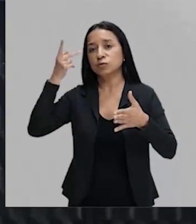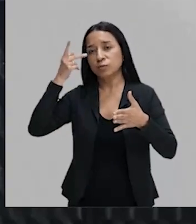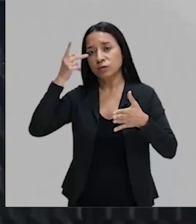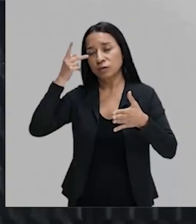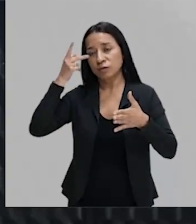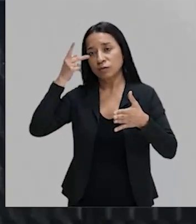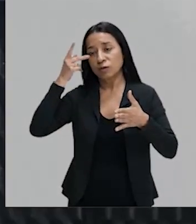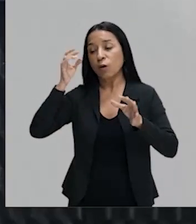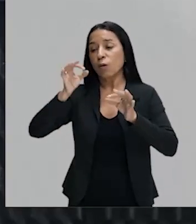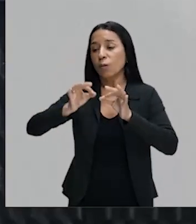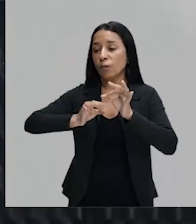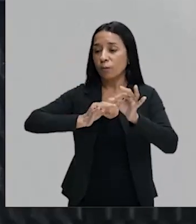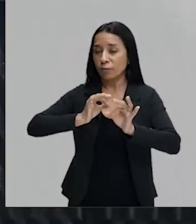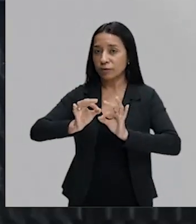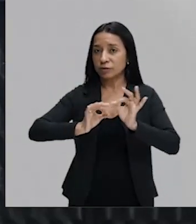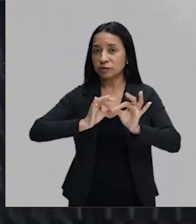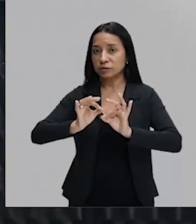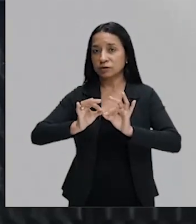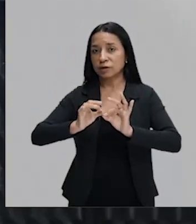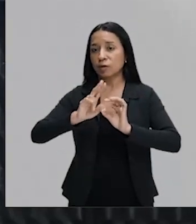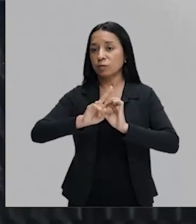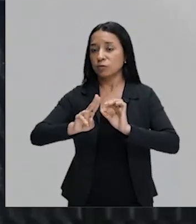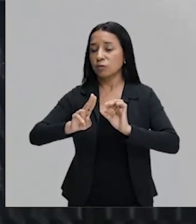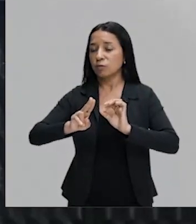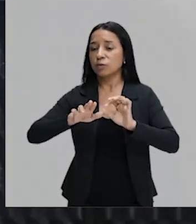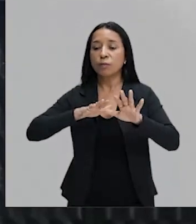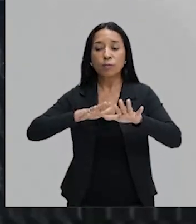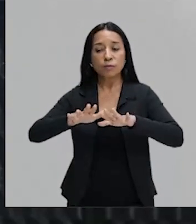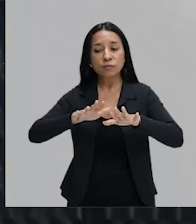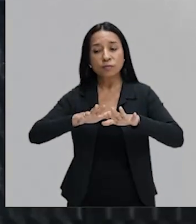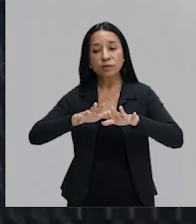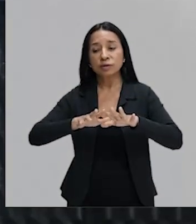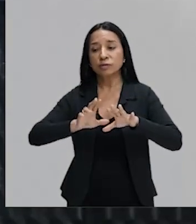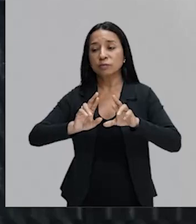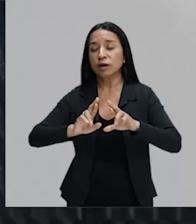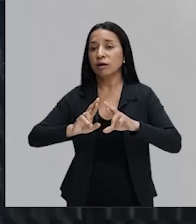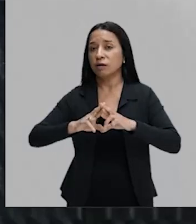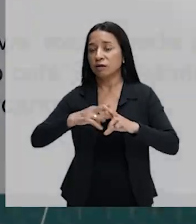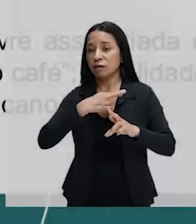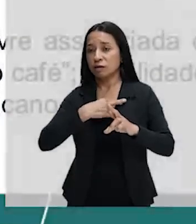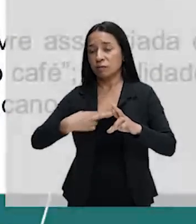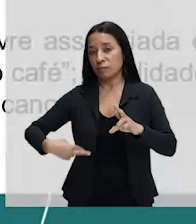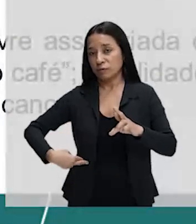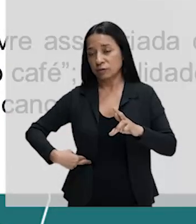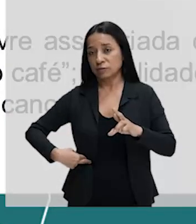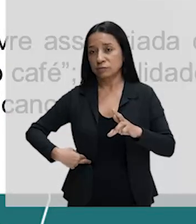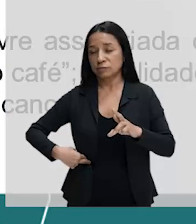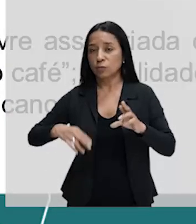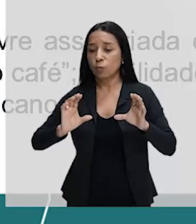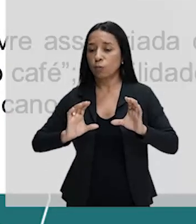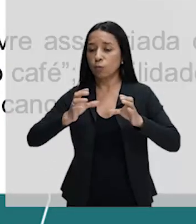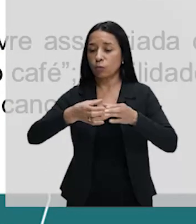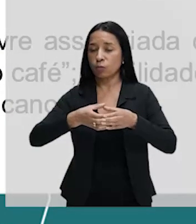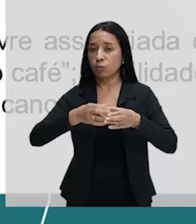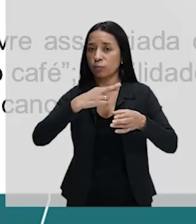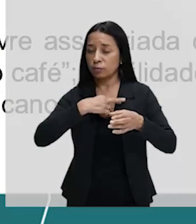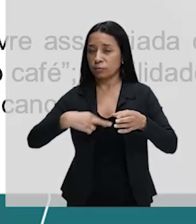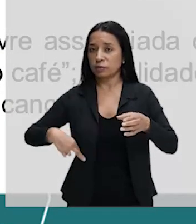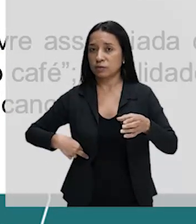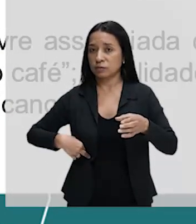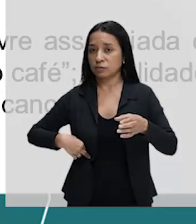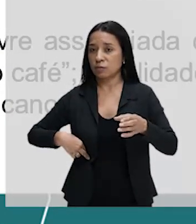que vão organizar o chamado movimento republicano no Brasil. Eles organizaram o